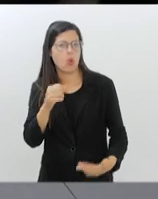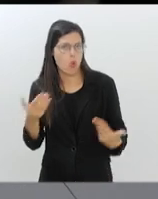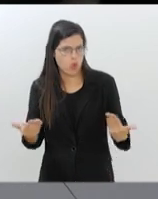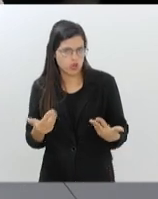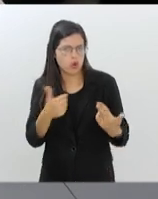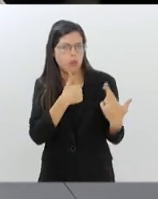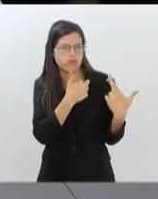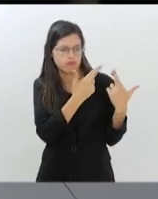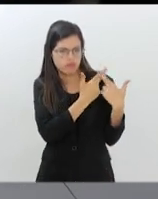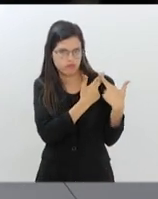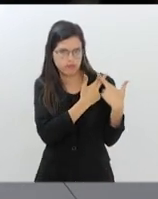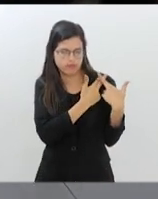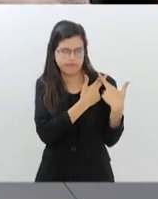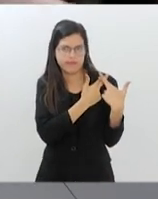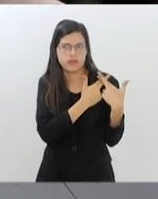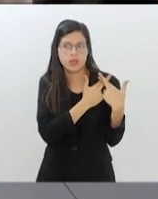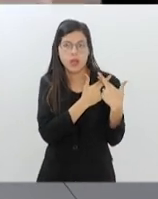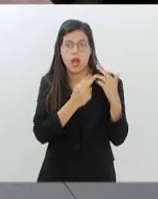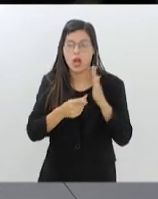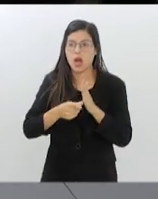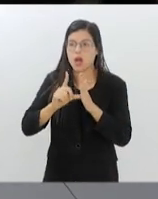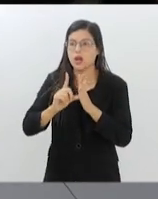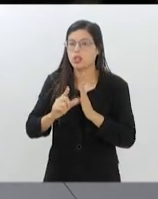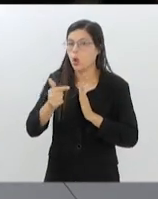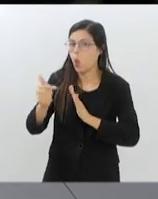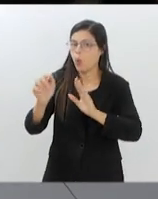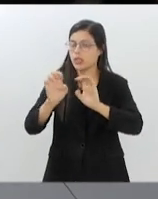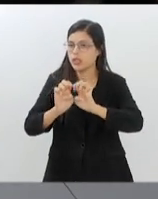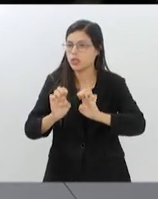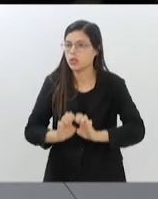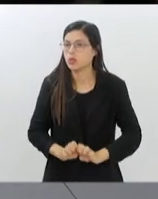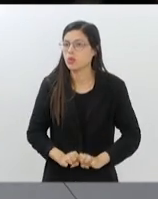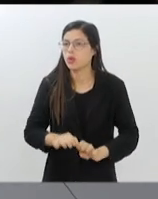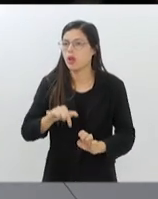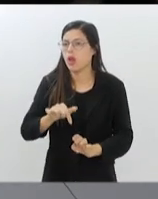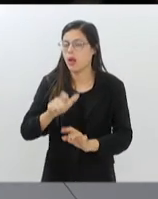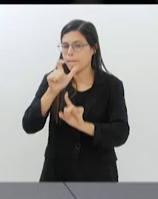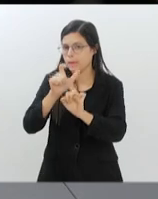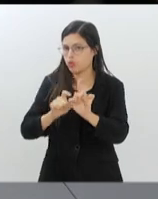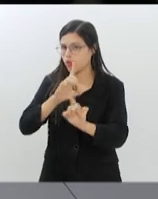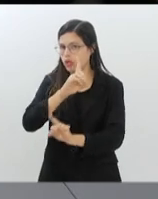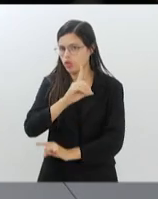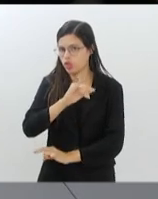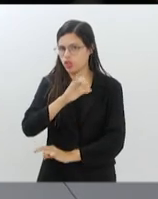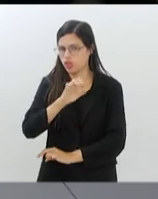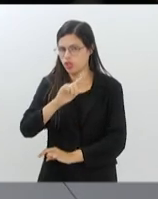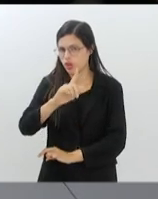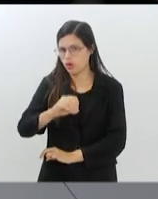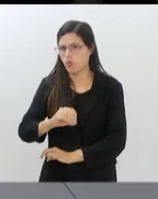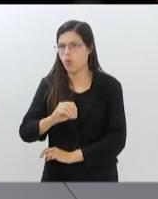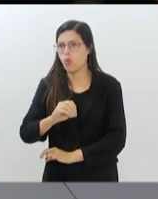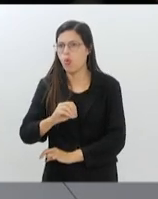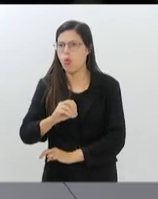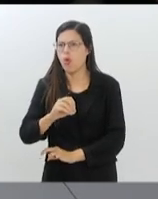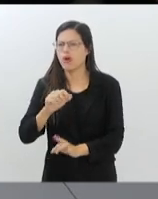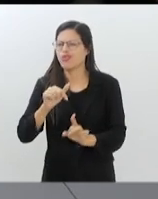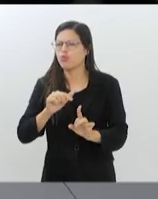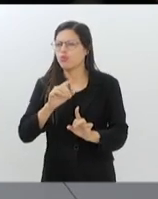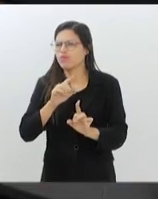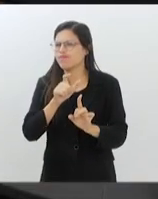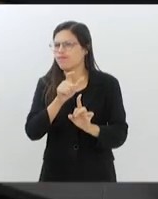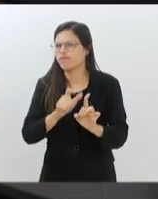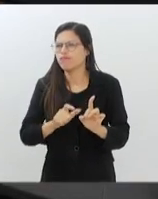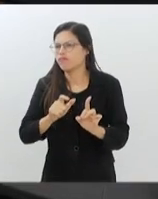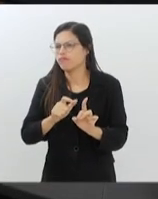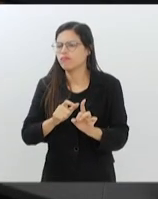mencionou e antes ainda que numa outra estrutura nós tínhamos s o Diego lá coordenando esse núcleo Por quanto tempo o Diego permaneceu agora